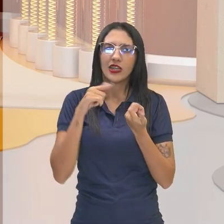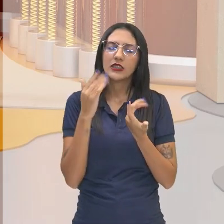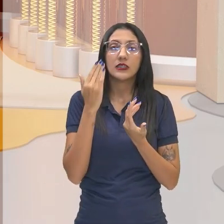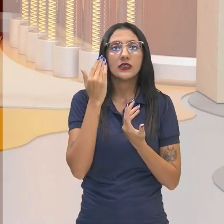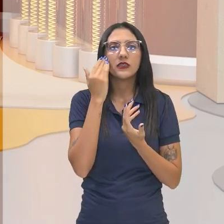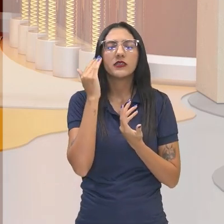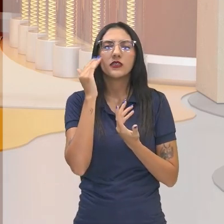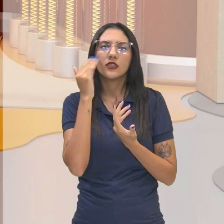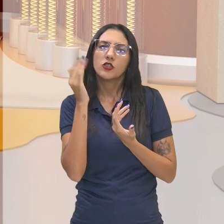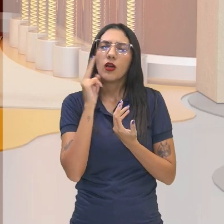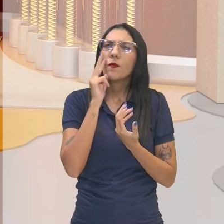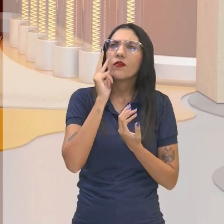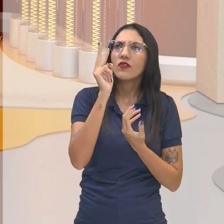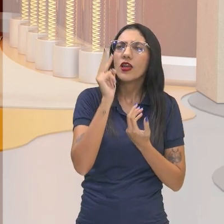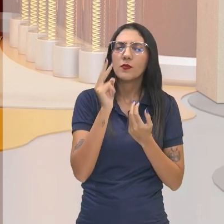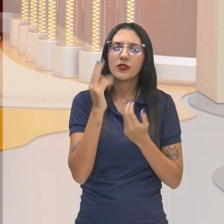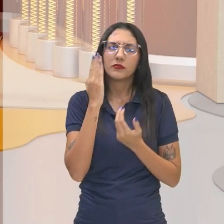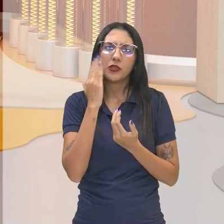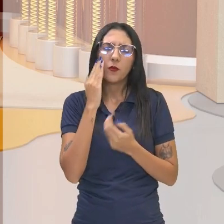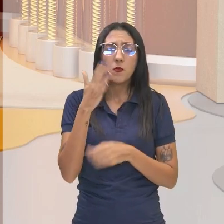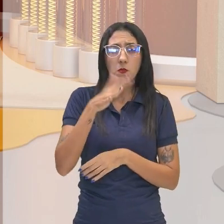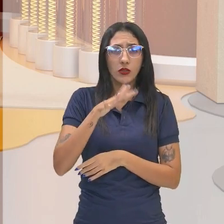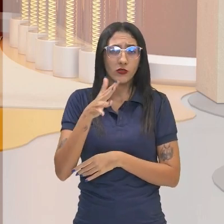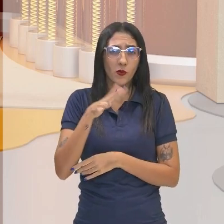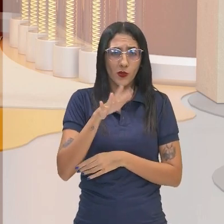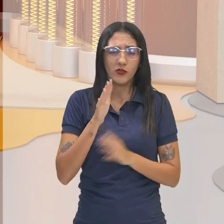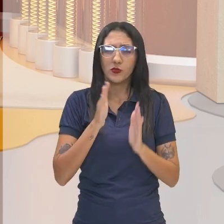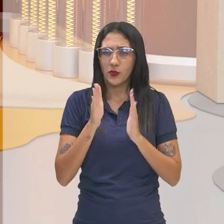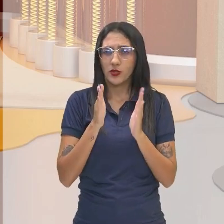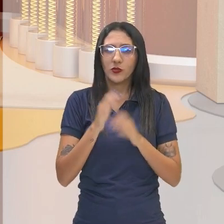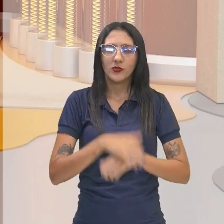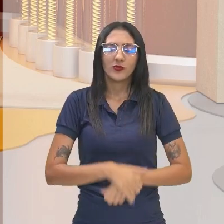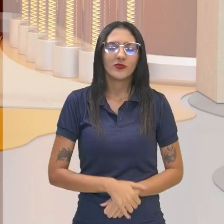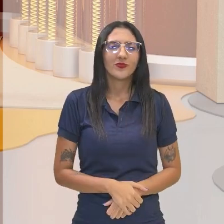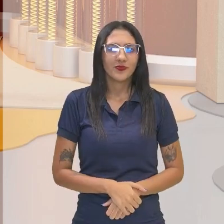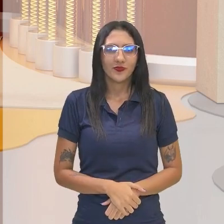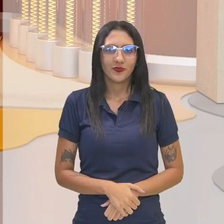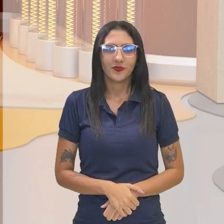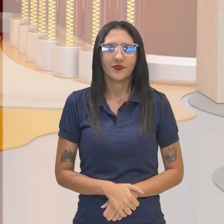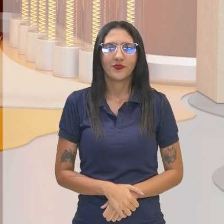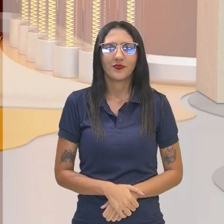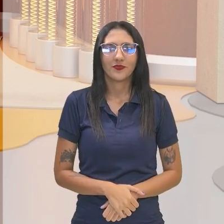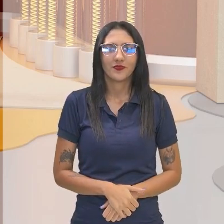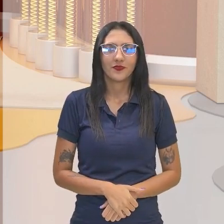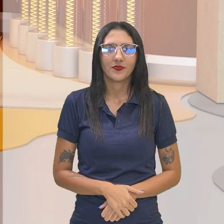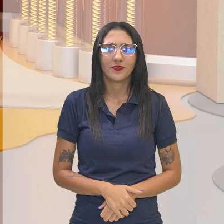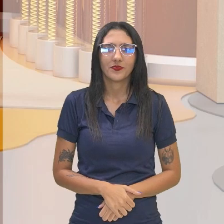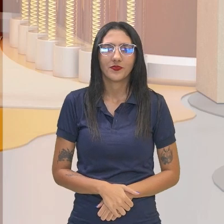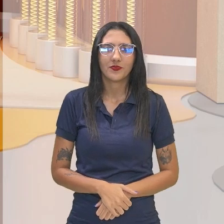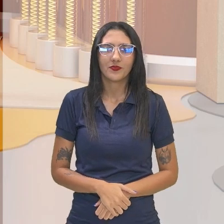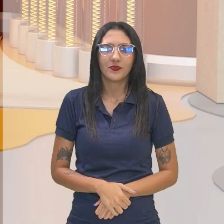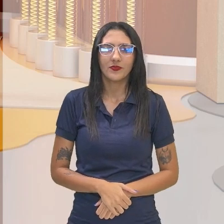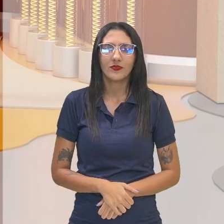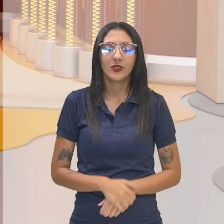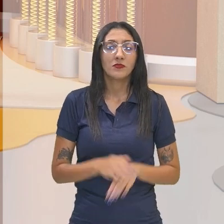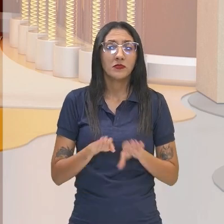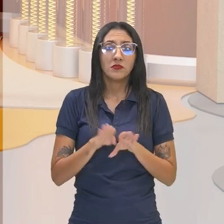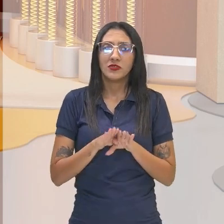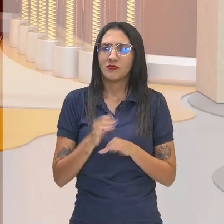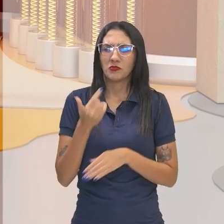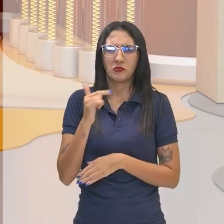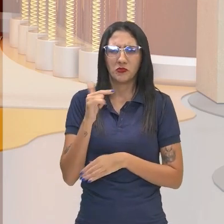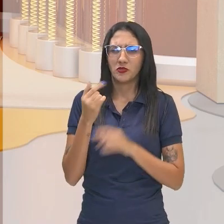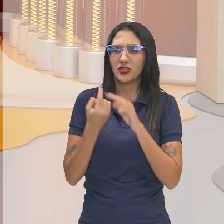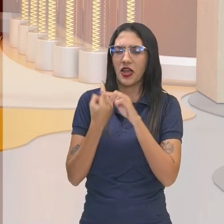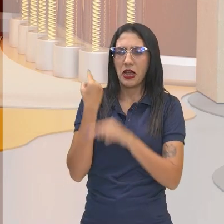vamos dizer assim, o tempo, né, em relação à humanidade. E mesmo sem os relógios, né, os